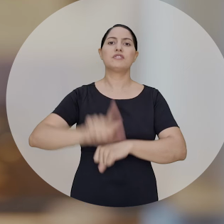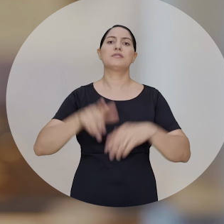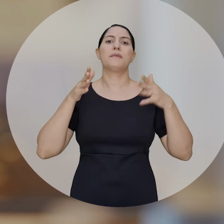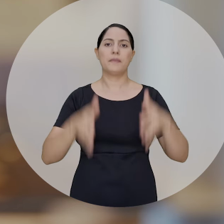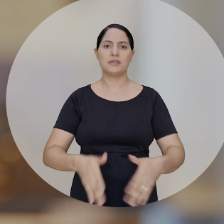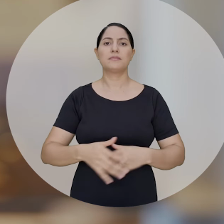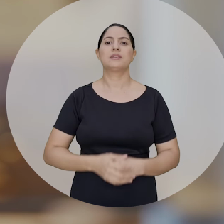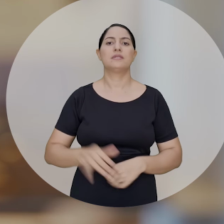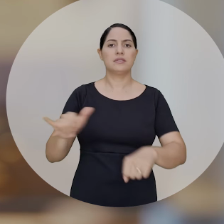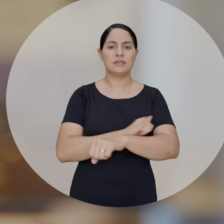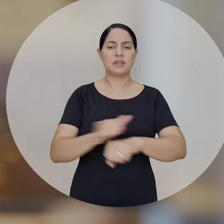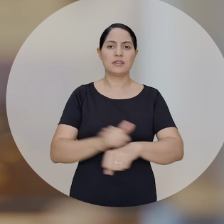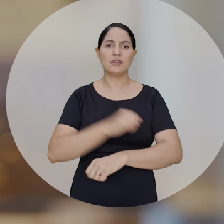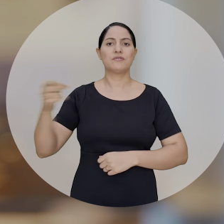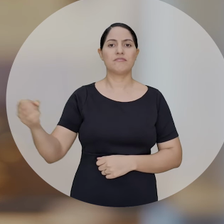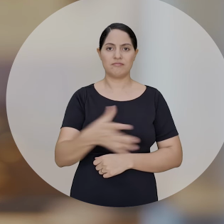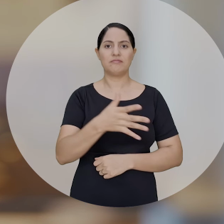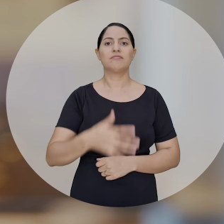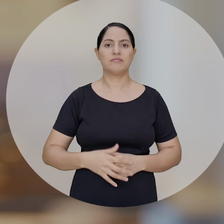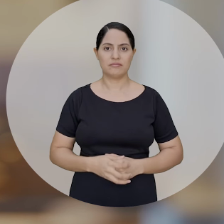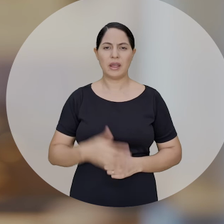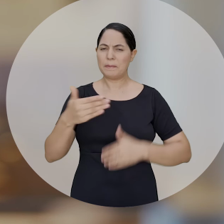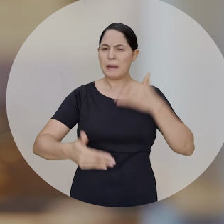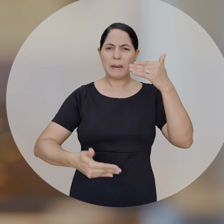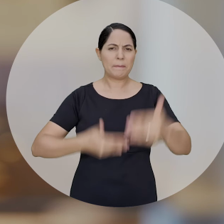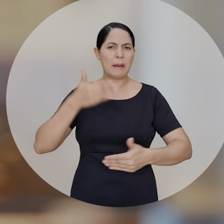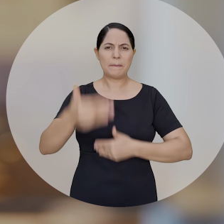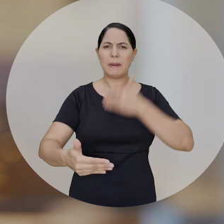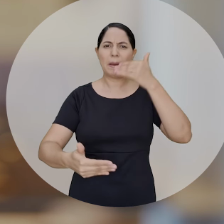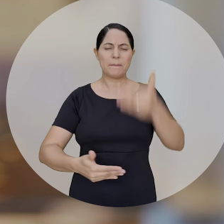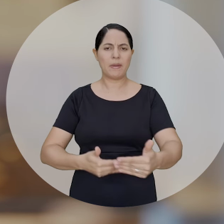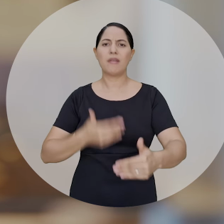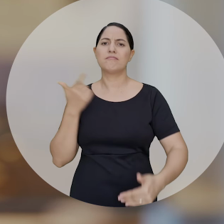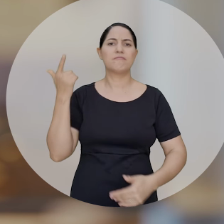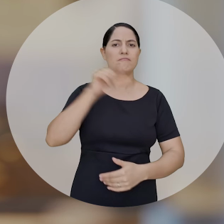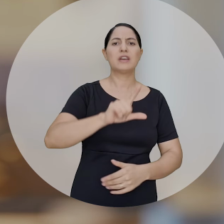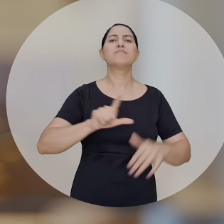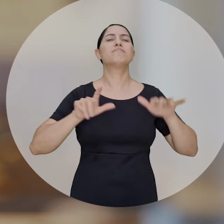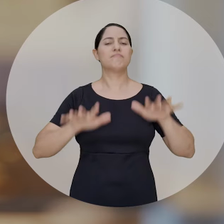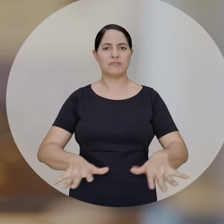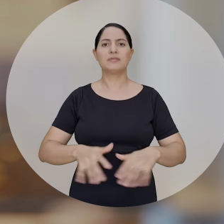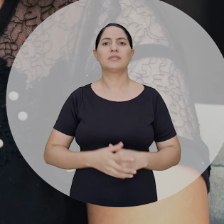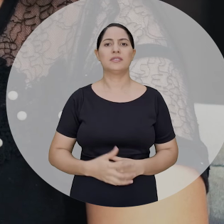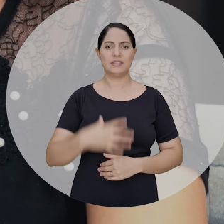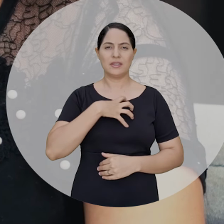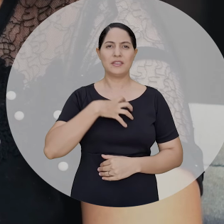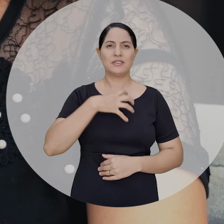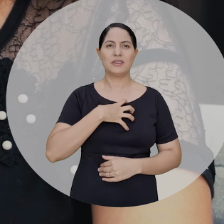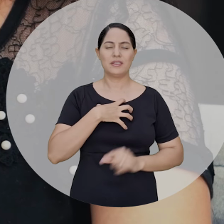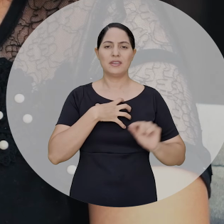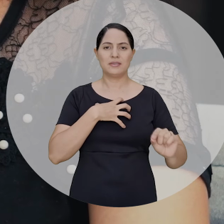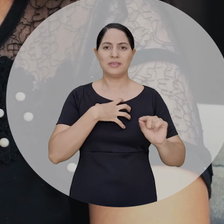mais aberta ao novo. Nessa mudança, os avanços e conquistas vieram para ficar e já são sentidos por todos. Hoje o